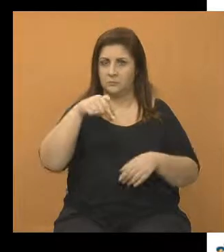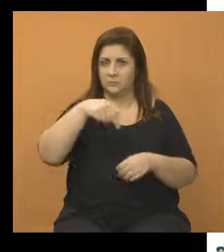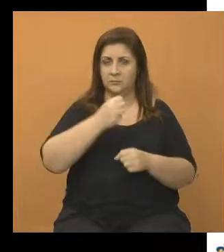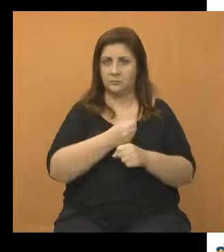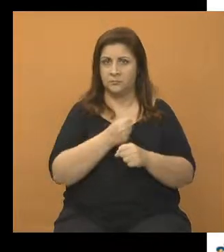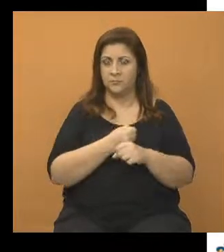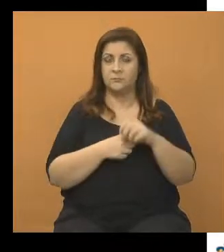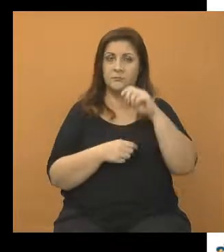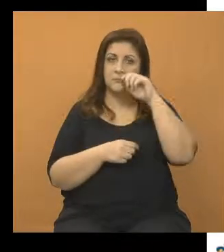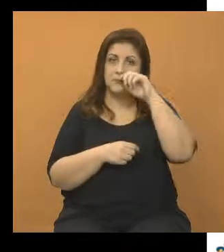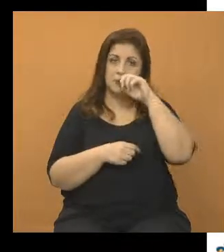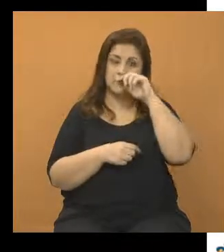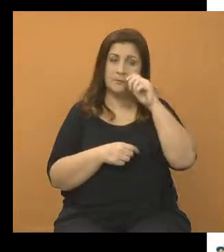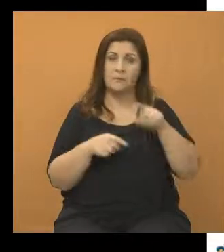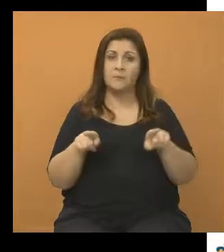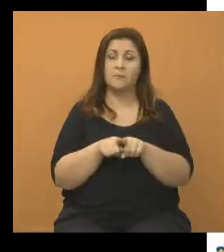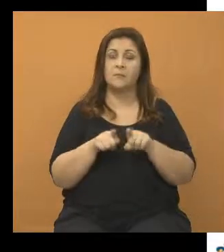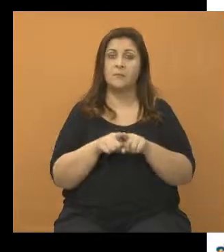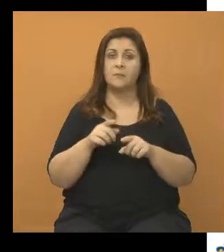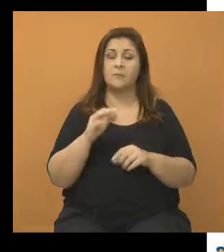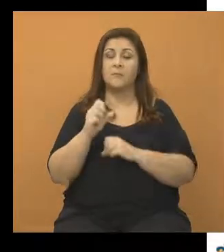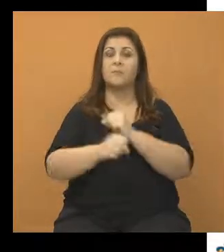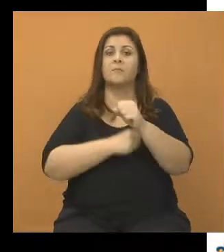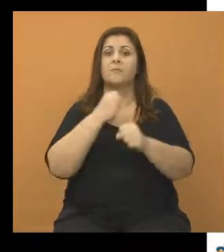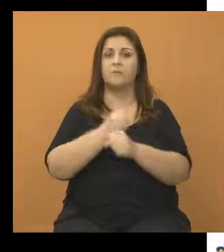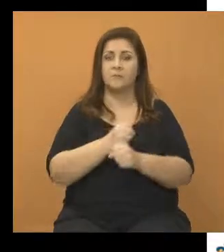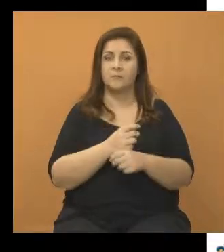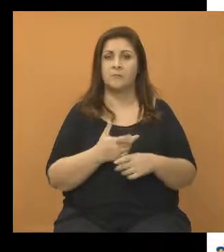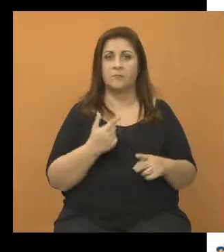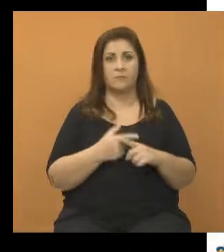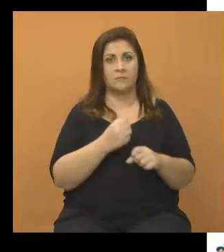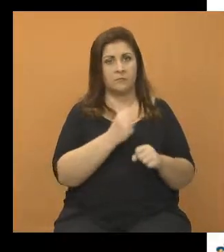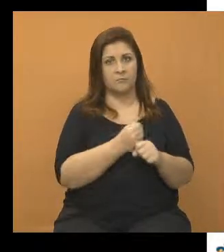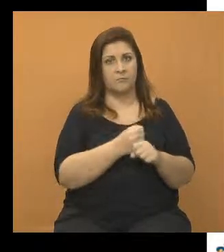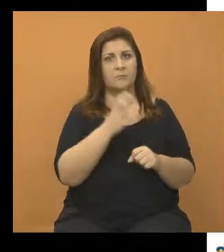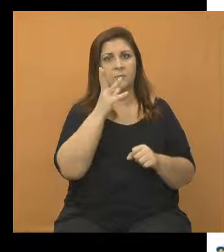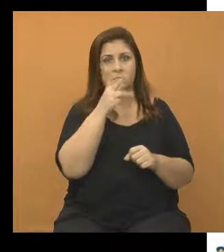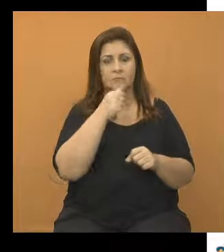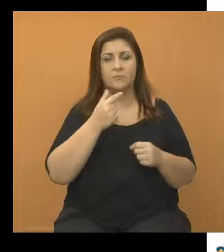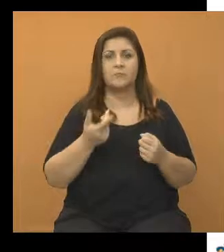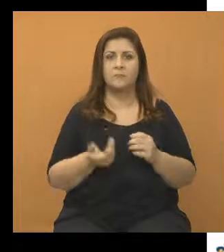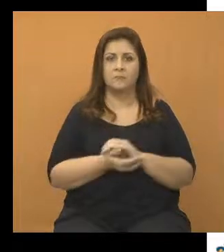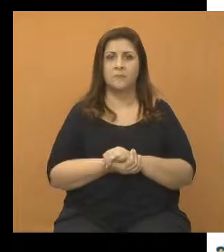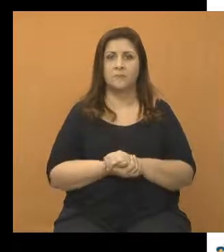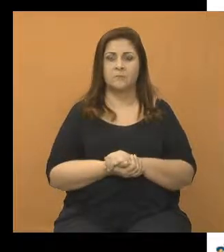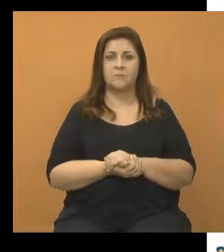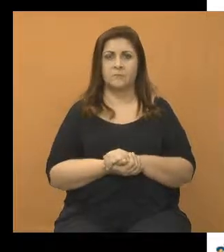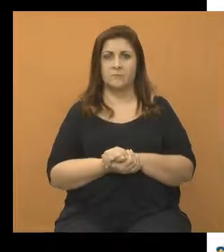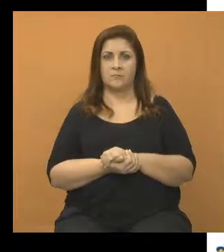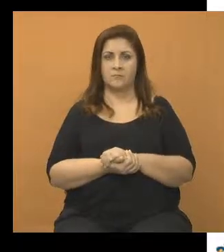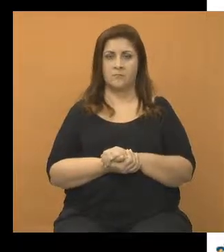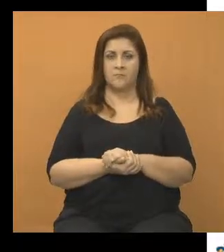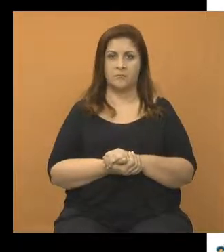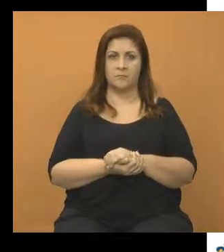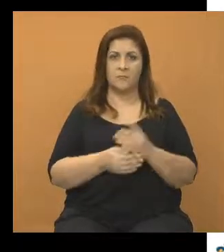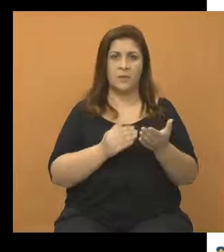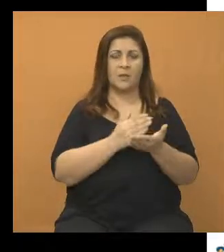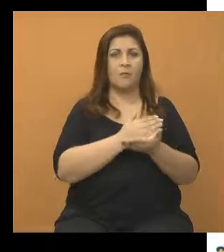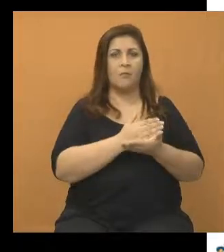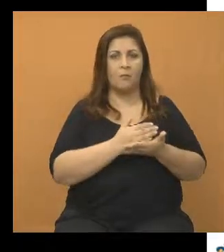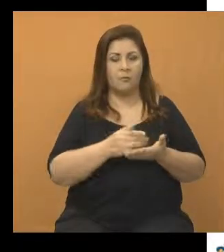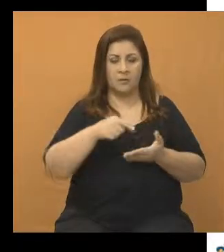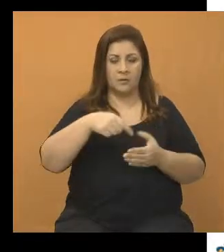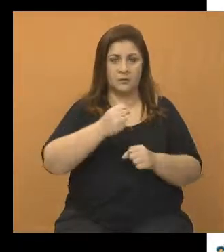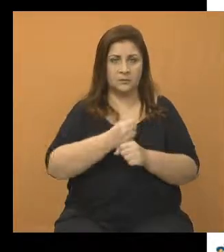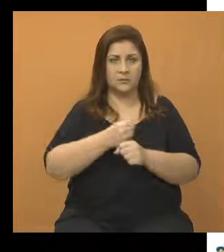e existem recursos também para o ano que vem, porque é uma obra que dura um pouco mais de... ela perpassa esse